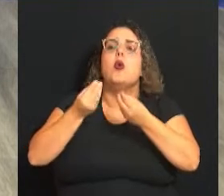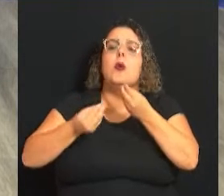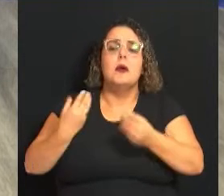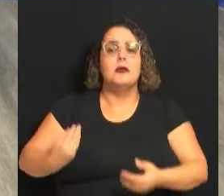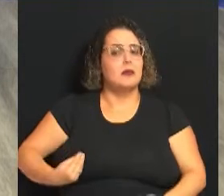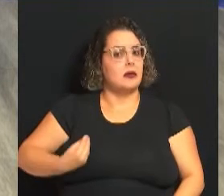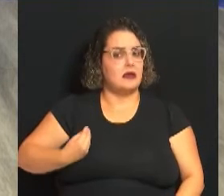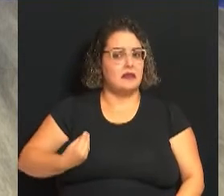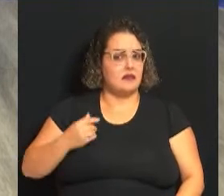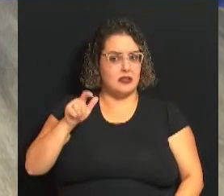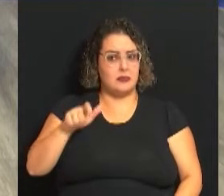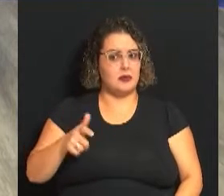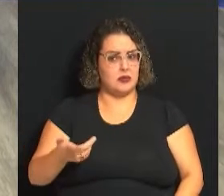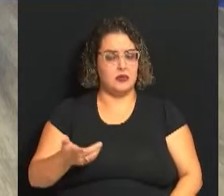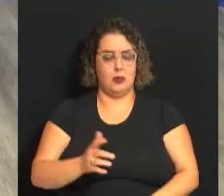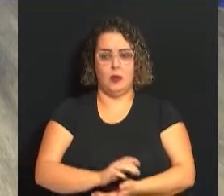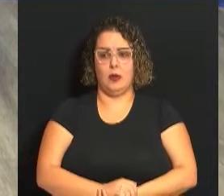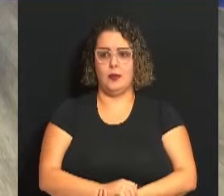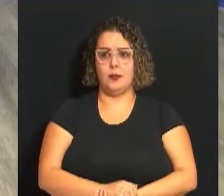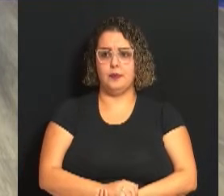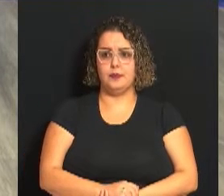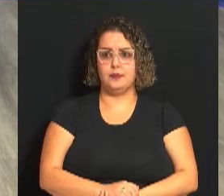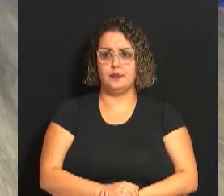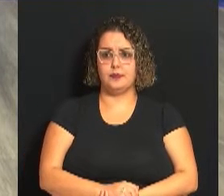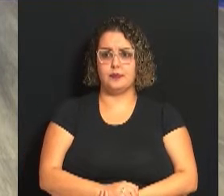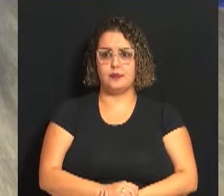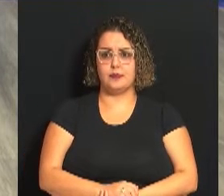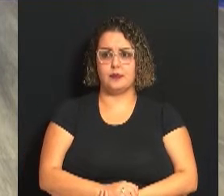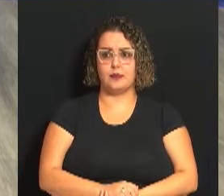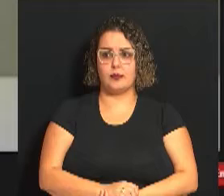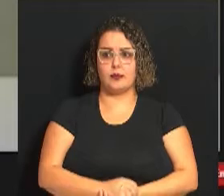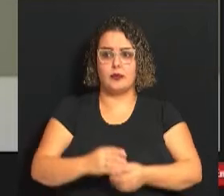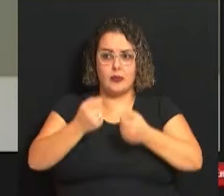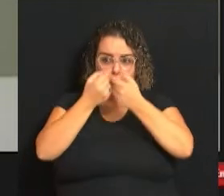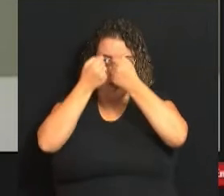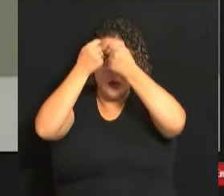da pessoa. Os cânceres do sistema nervoso